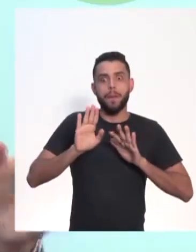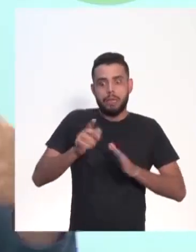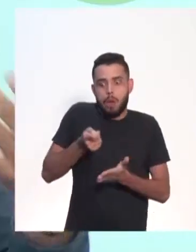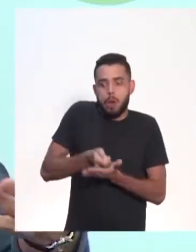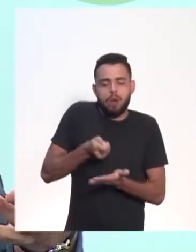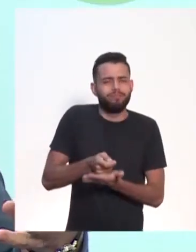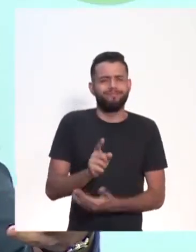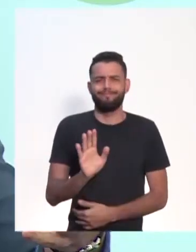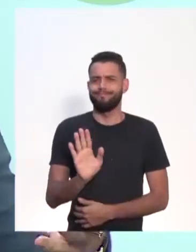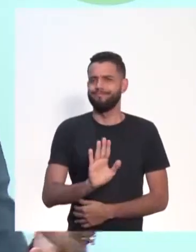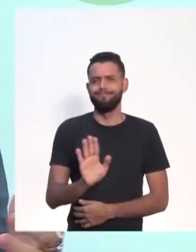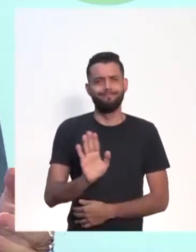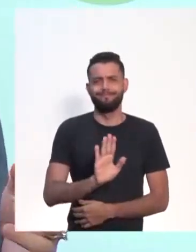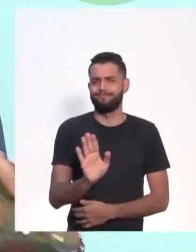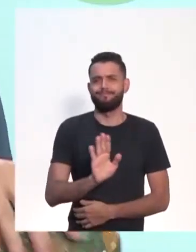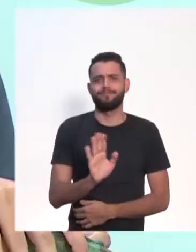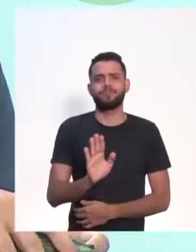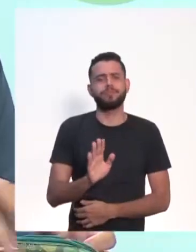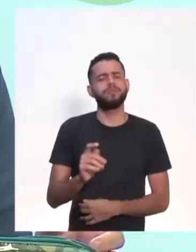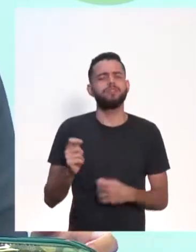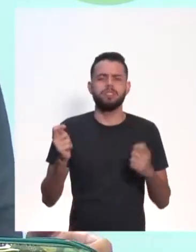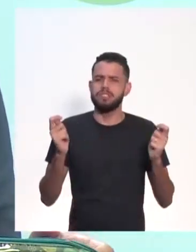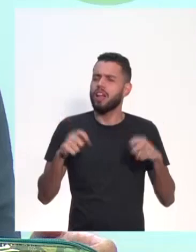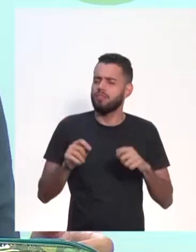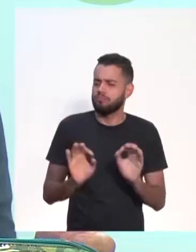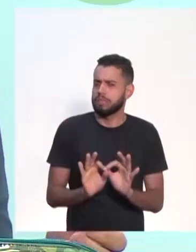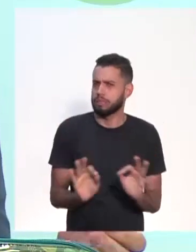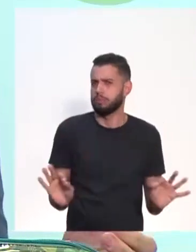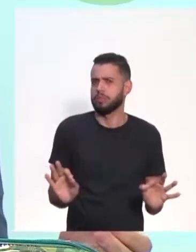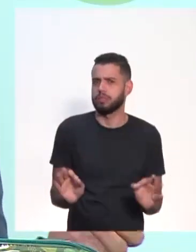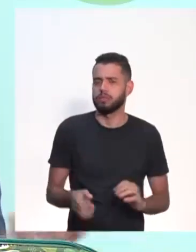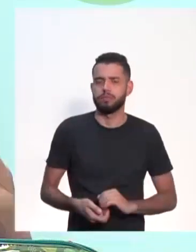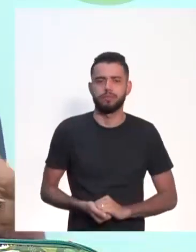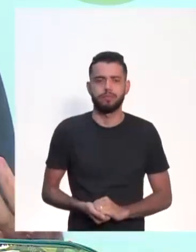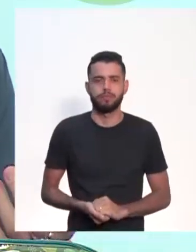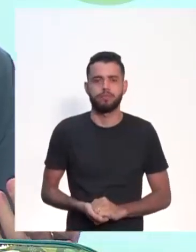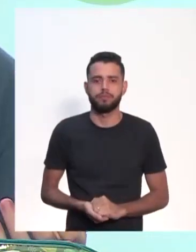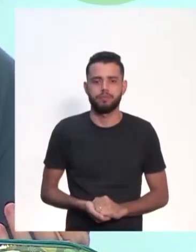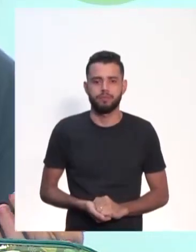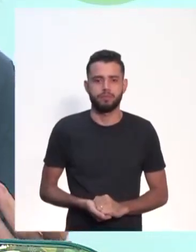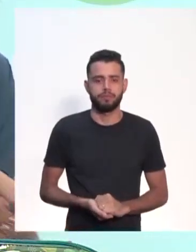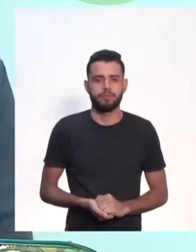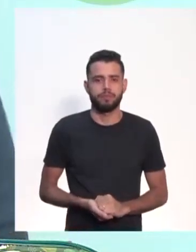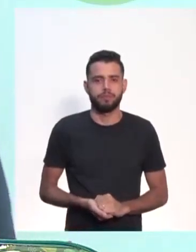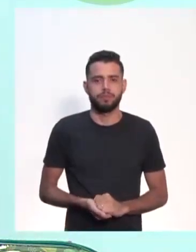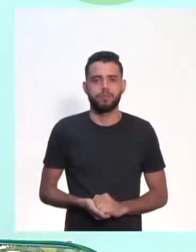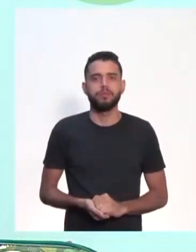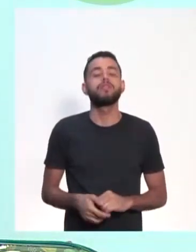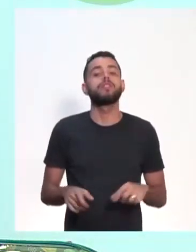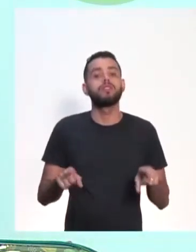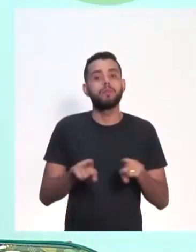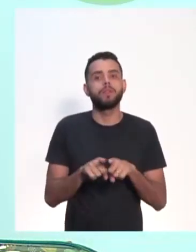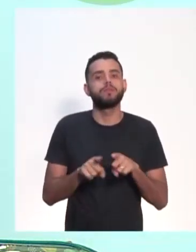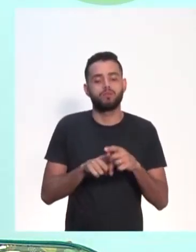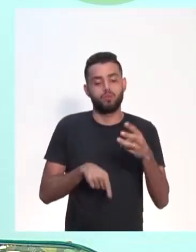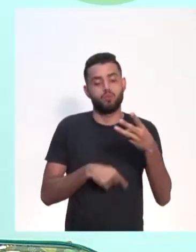necessário para a gente continuar avançando nos nossos estudos. E, por último, a gente tem os parceiros de